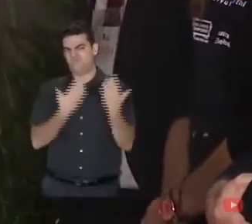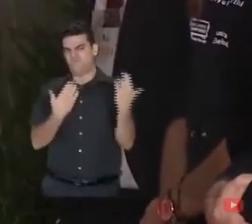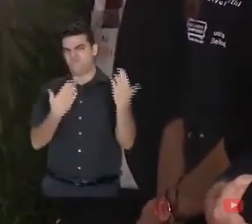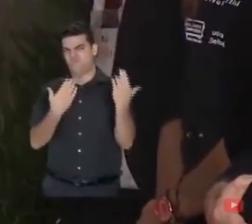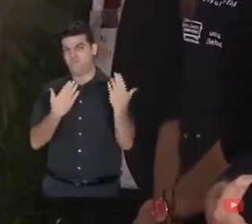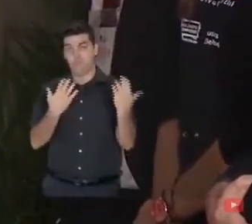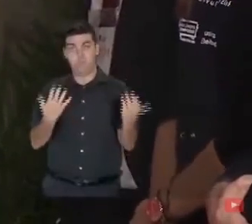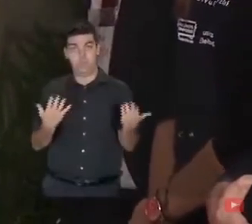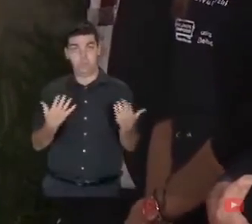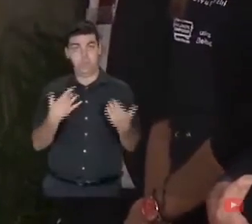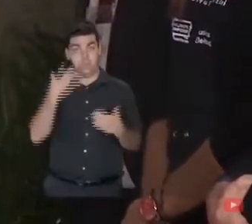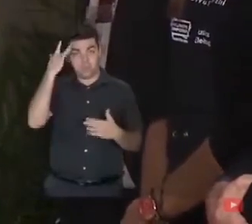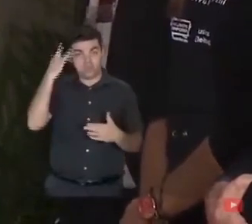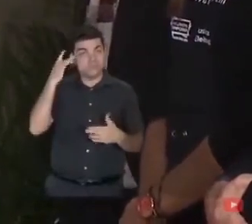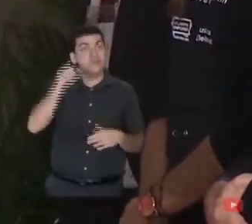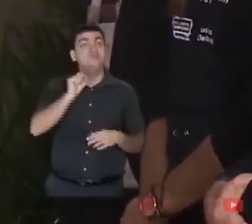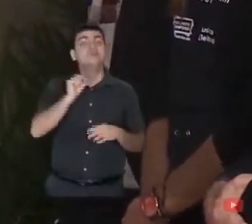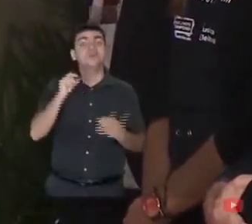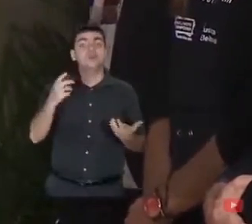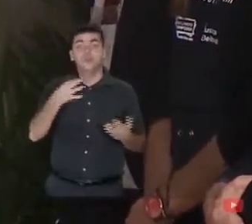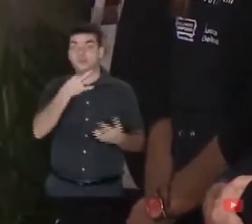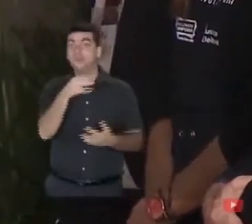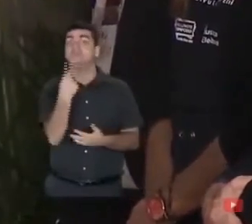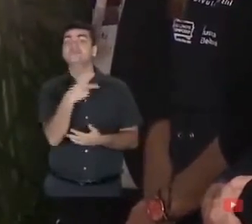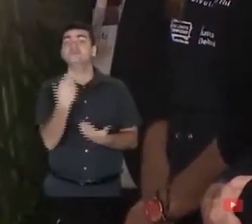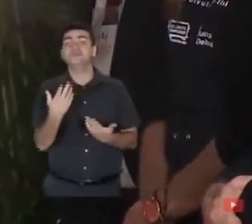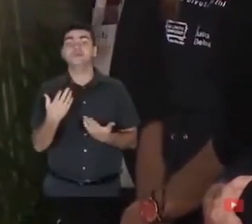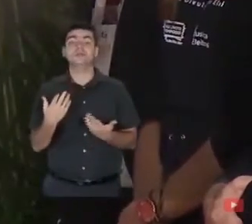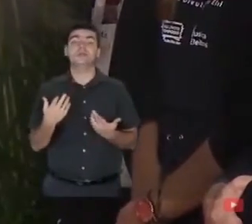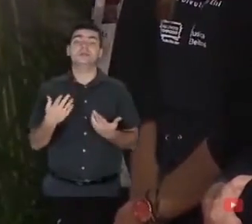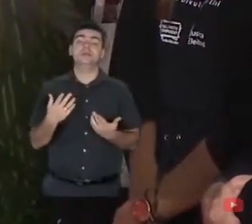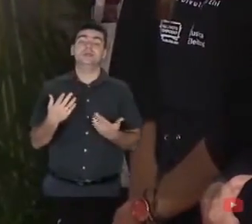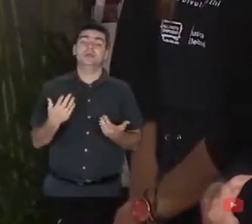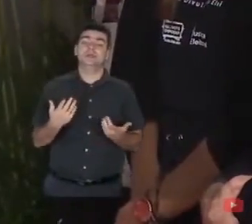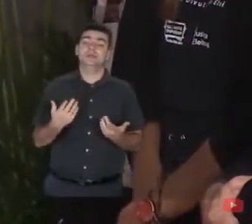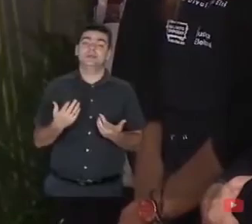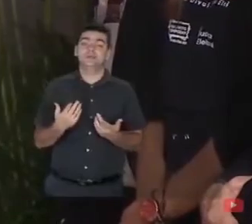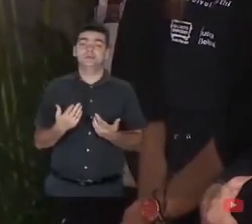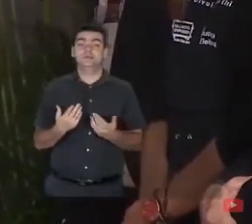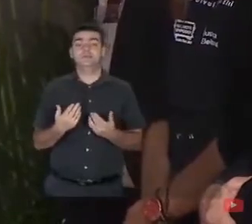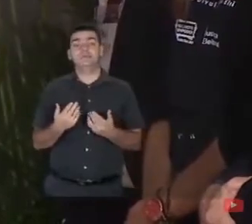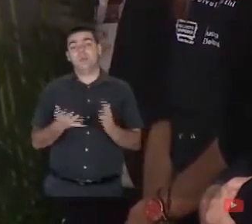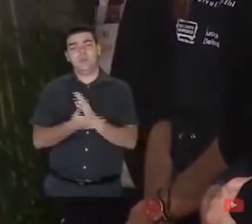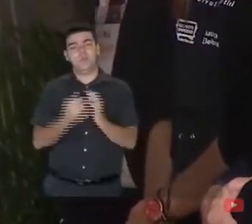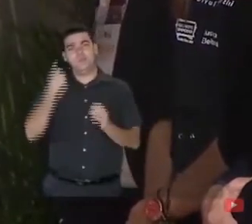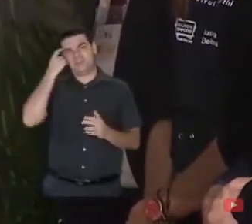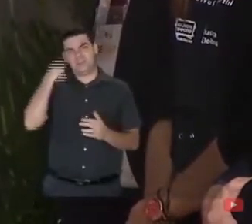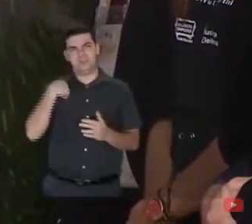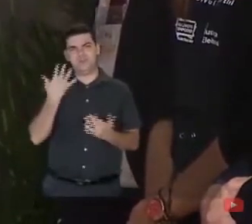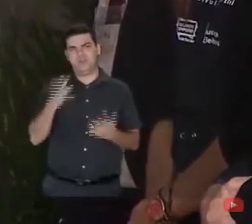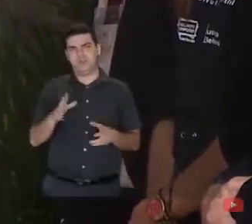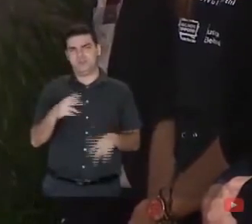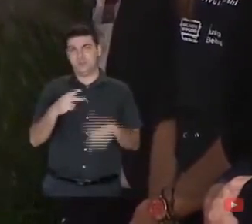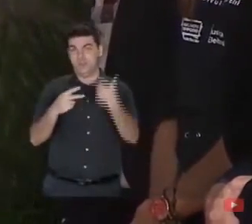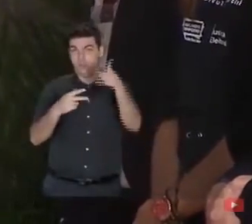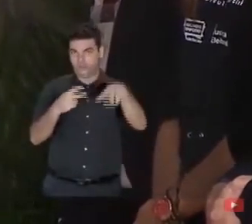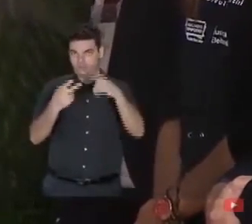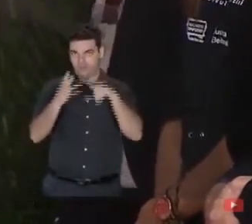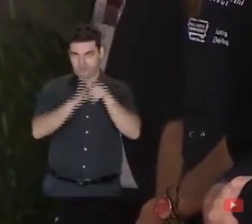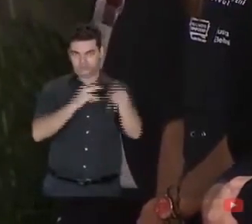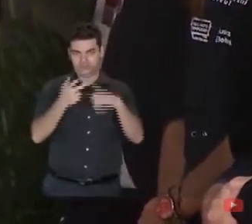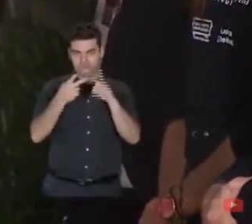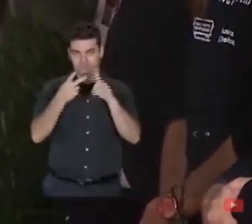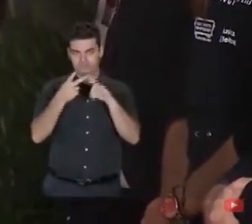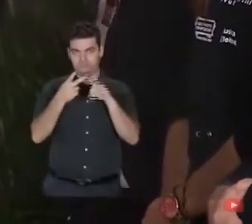deixem de votar, deixem de confiar no sistema eleitoral e simplesmente deixem de participar da eleição. Outra pergunta que eu queria